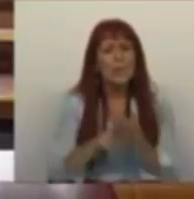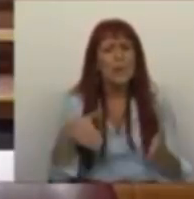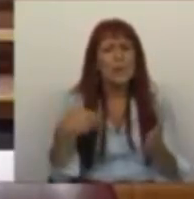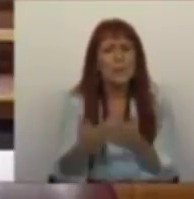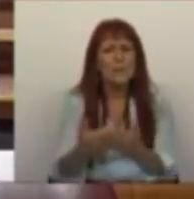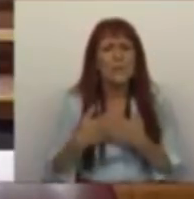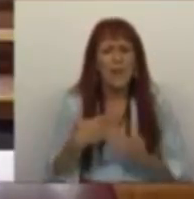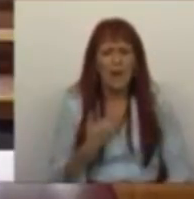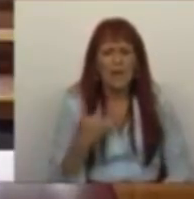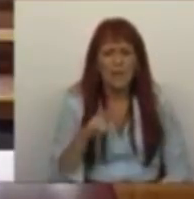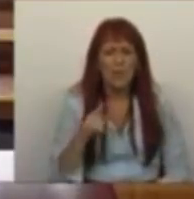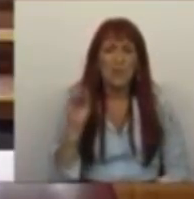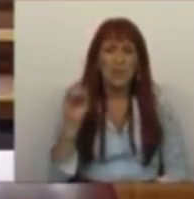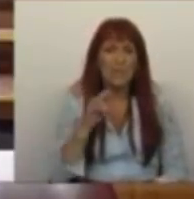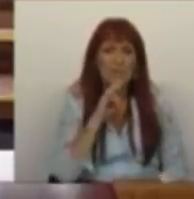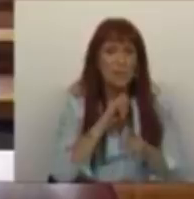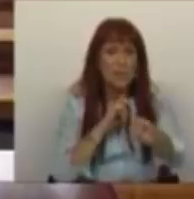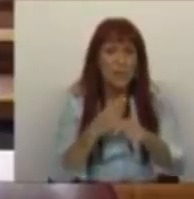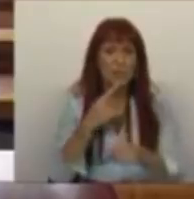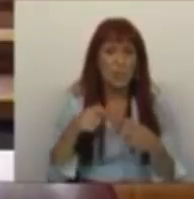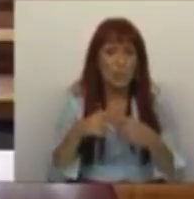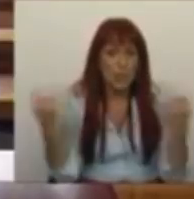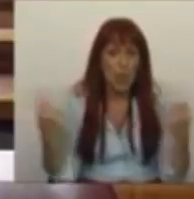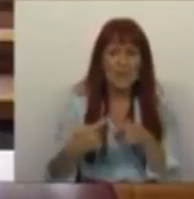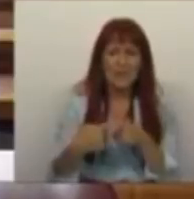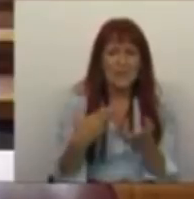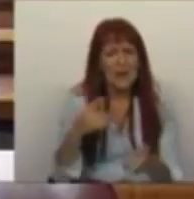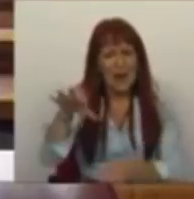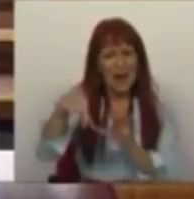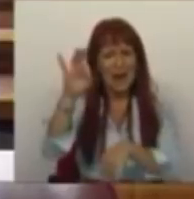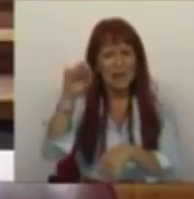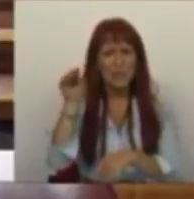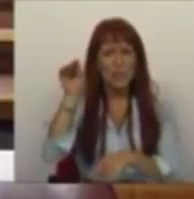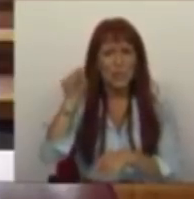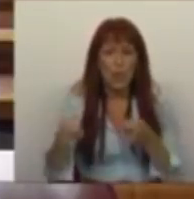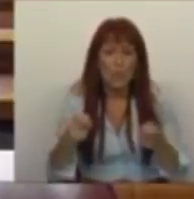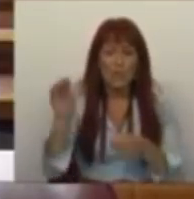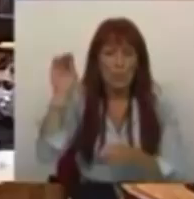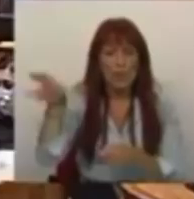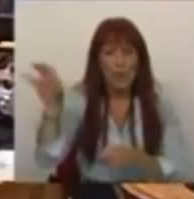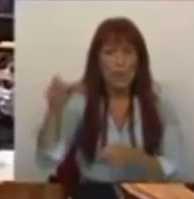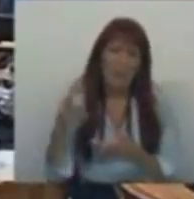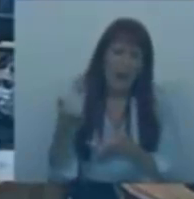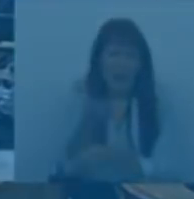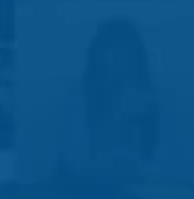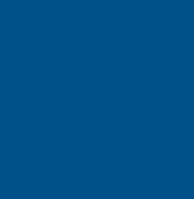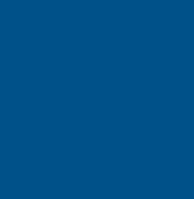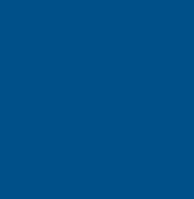Iniciativa Liberal quando chamou a atenção para os enormes conflitos de interesses desta nomeação do governador do Banco de Portugal. Muito obrigado.